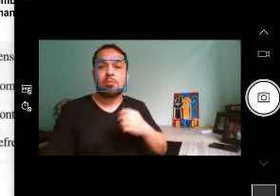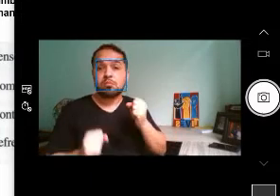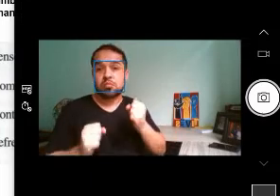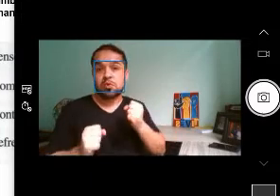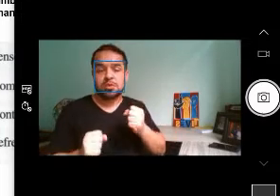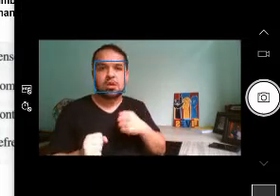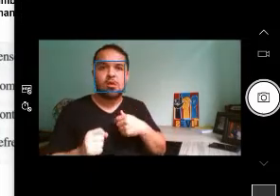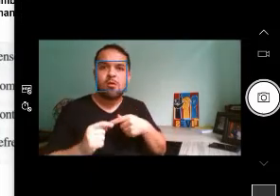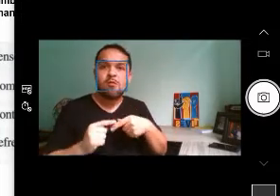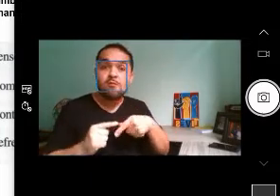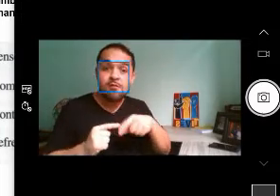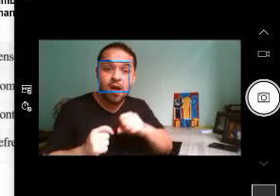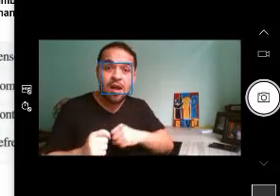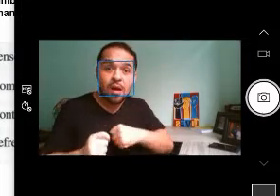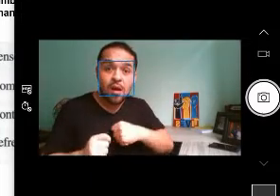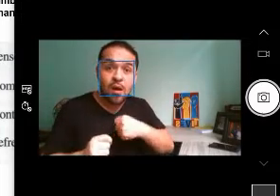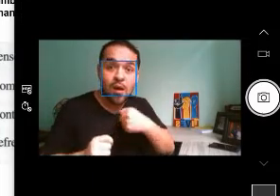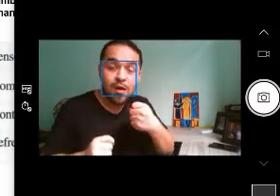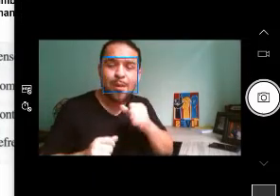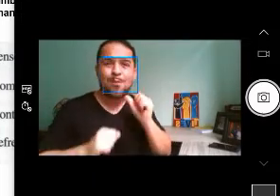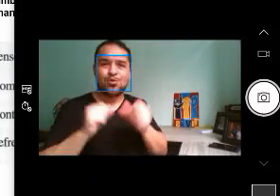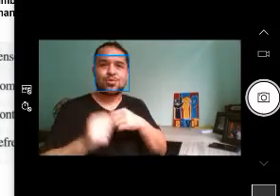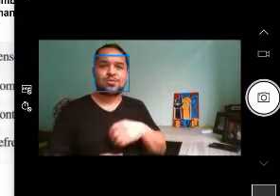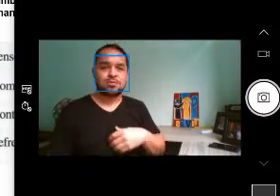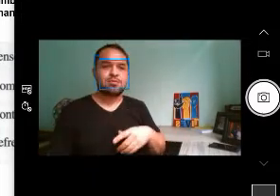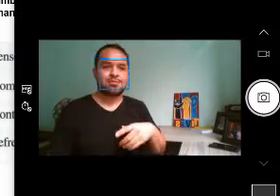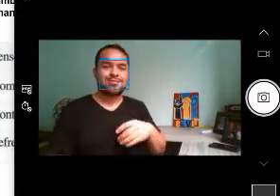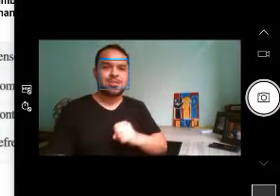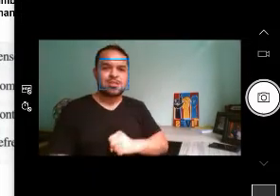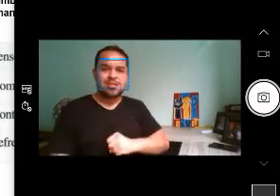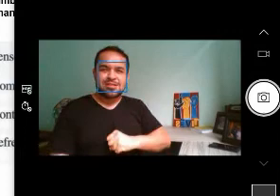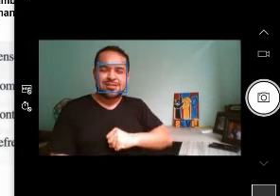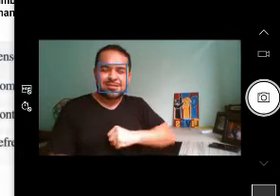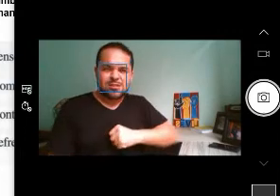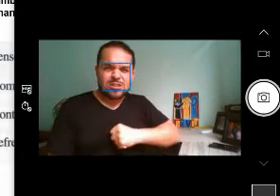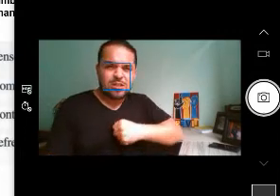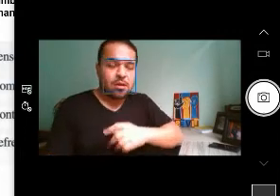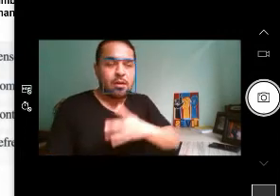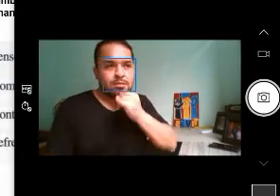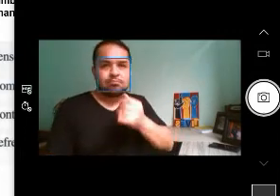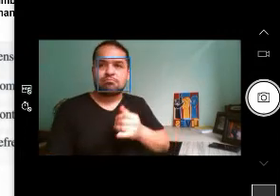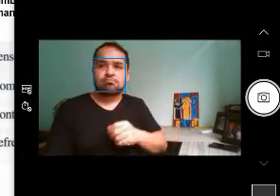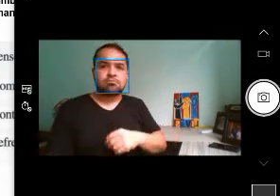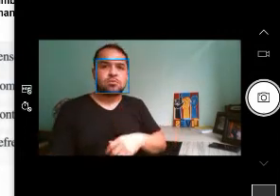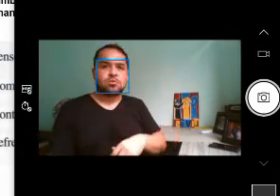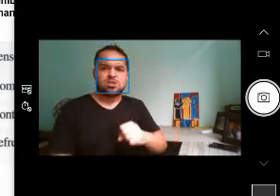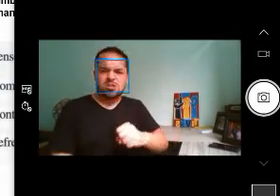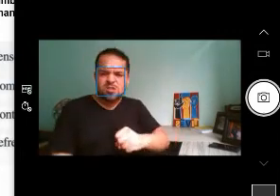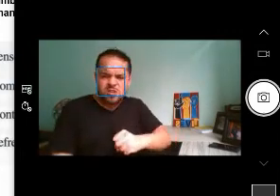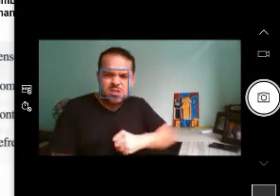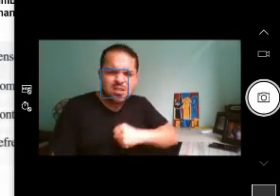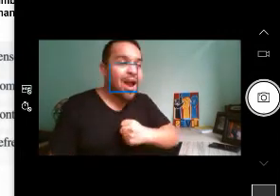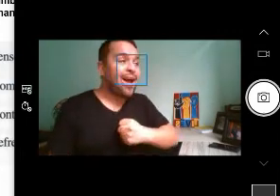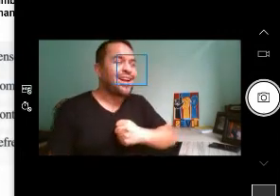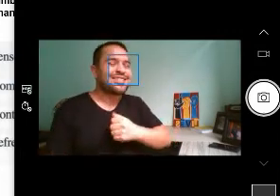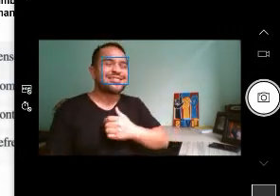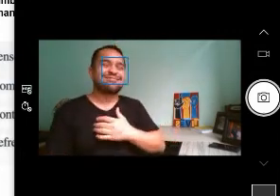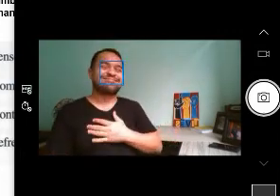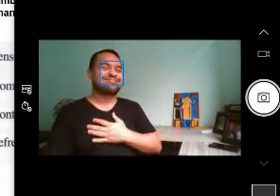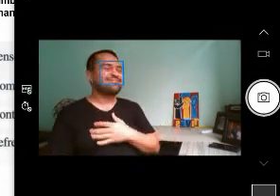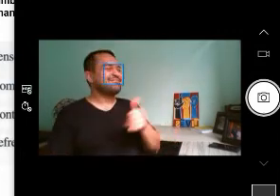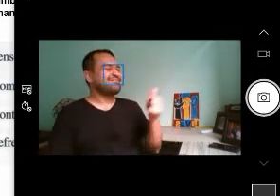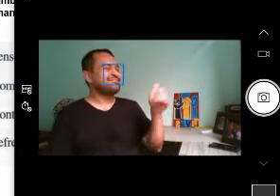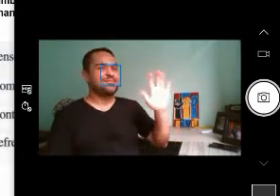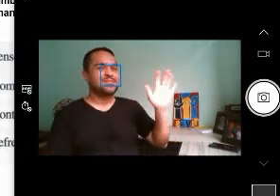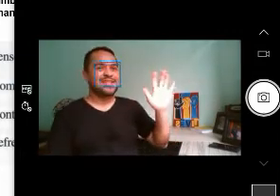fazer devagarzinho no movimento tenso. Ou pode ser isso, olha, uma retenção. Eu ia